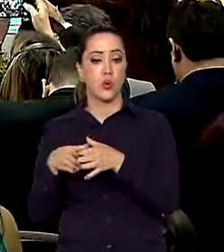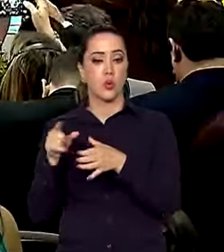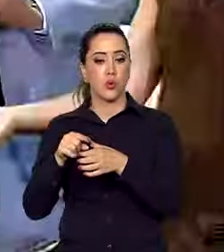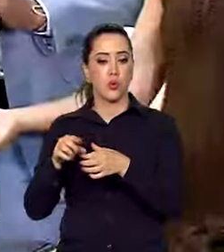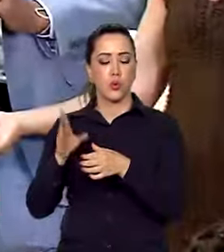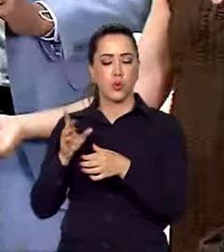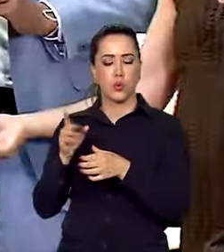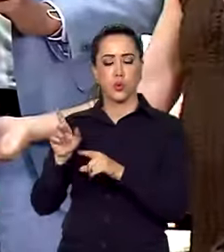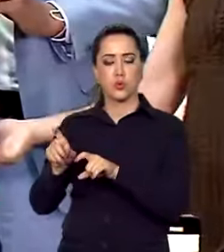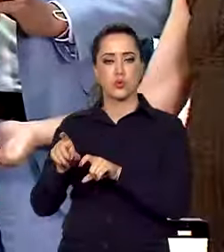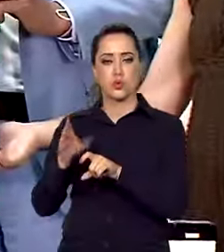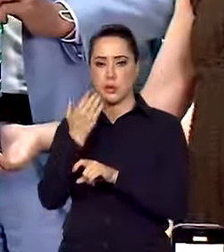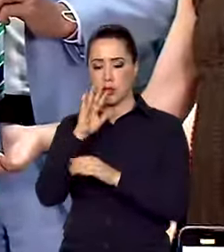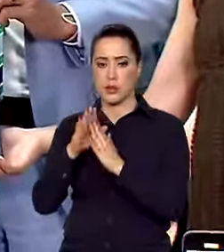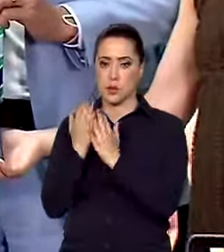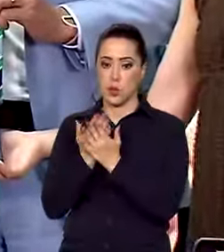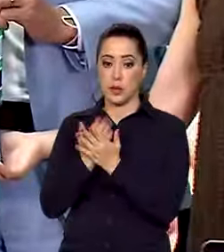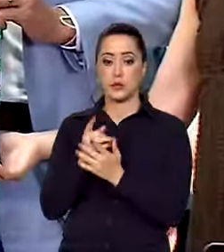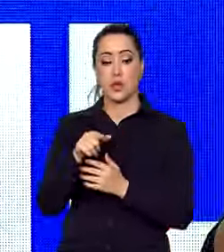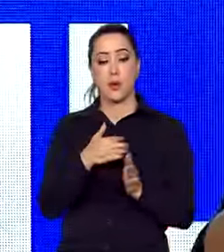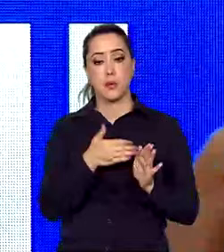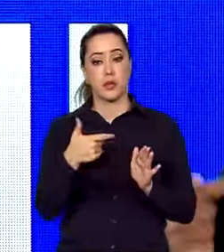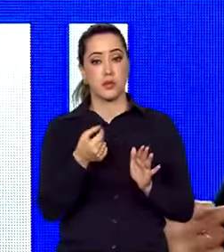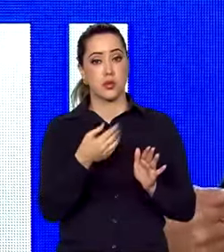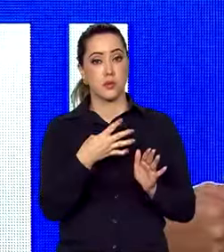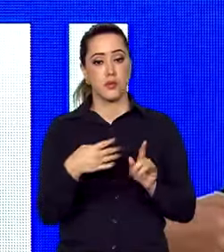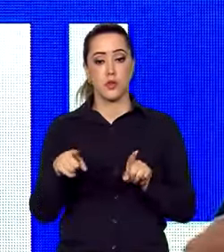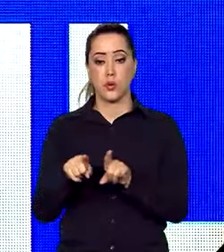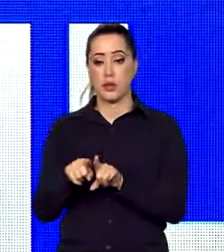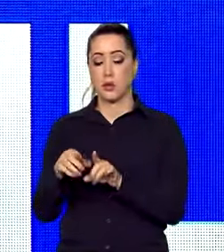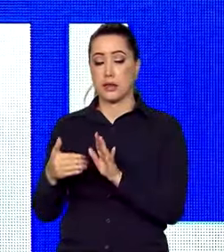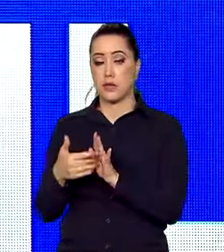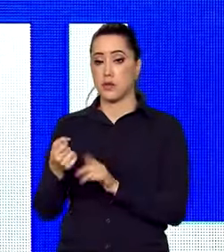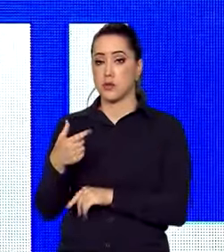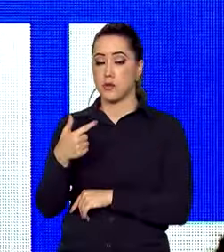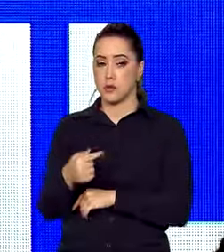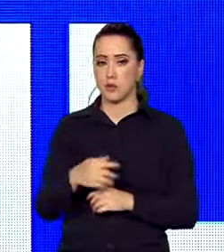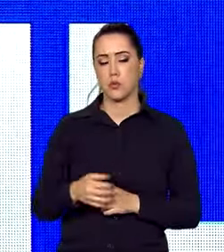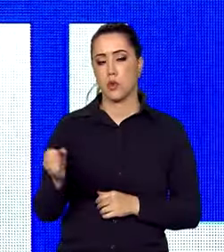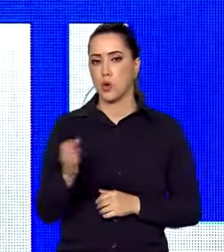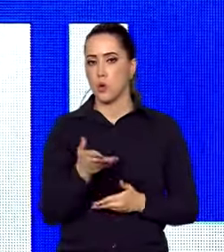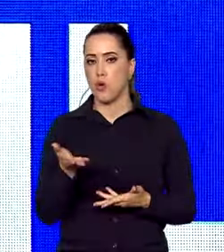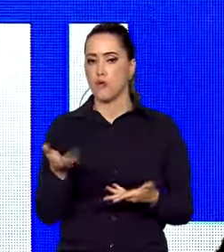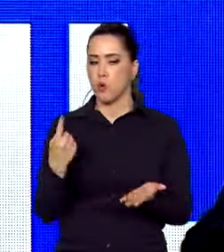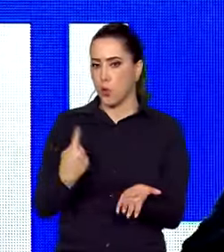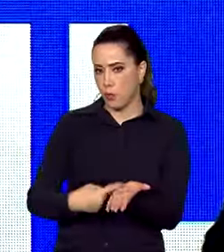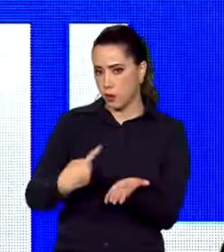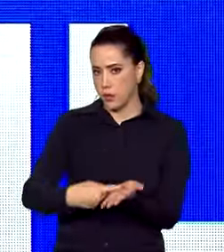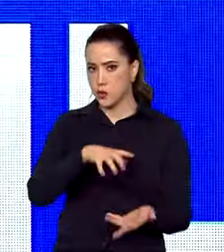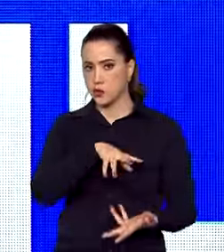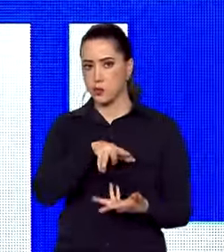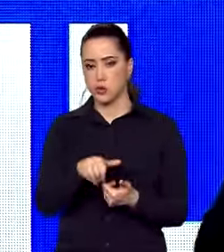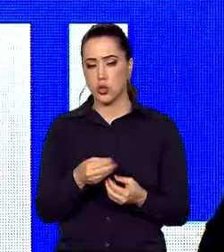para o período entre 2024 e 2027. A nova cooperação internacional dará ênfase no fortalecimento